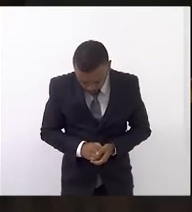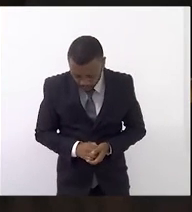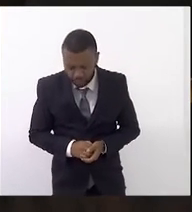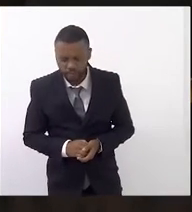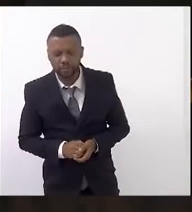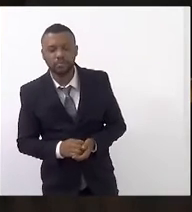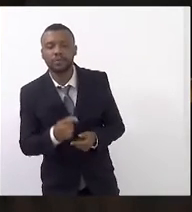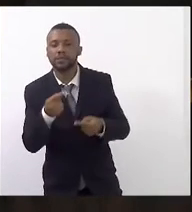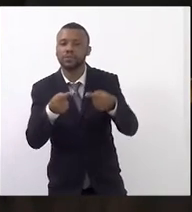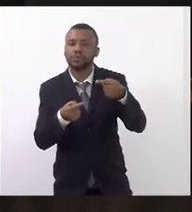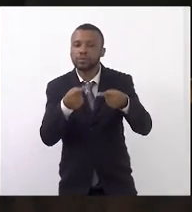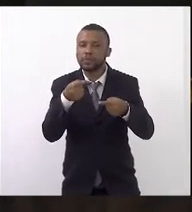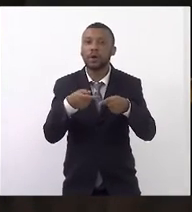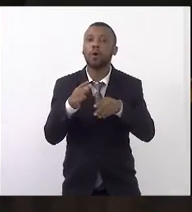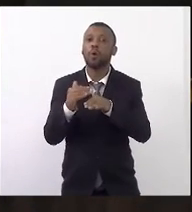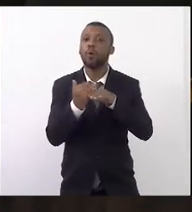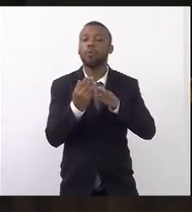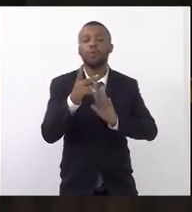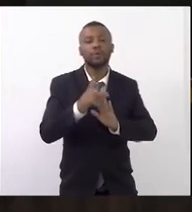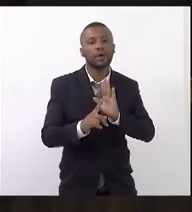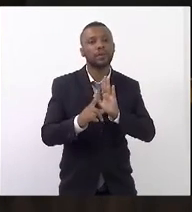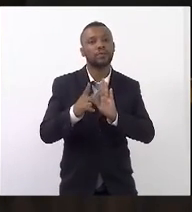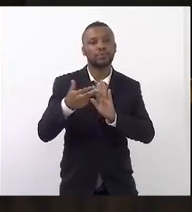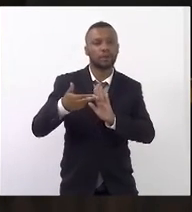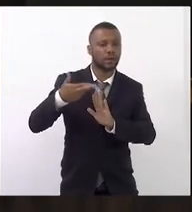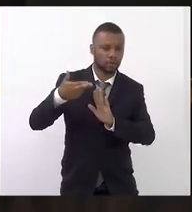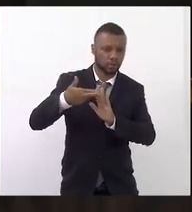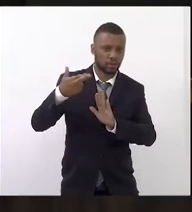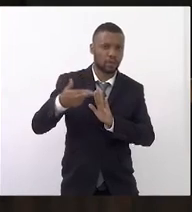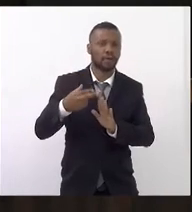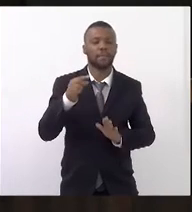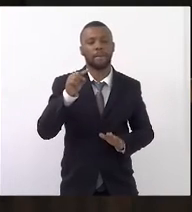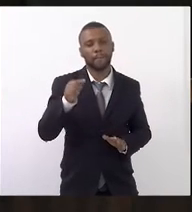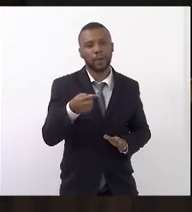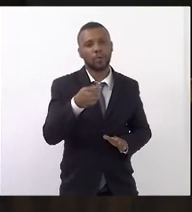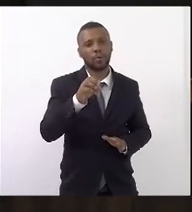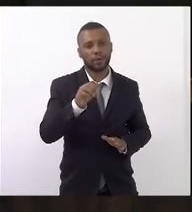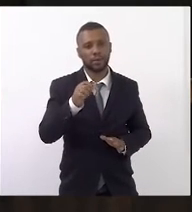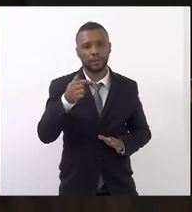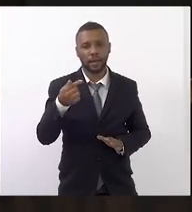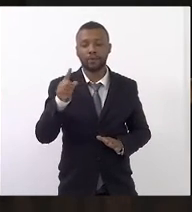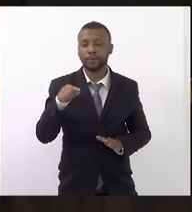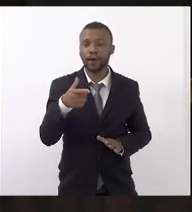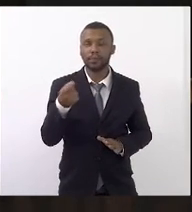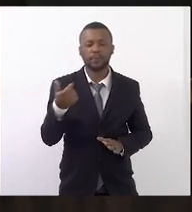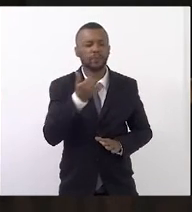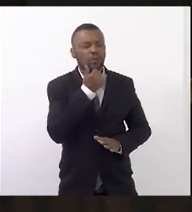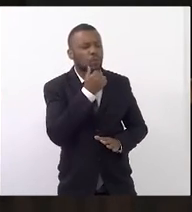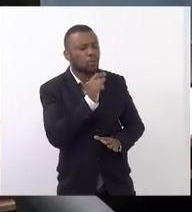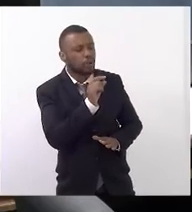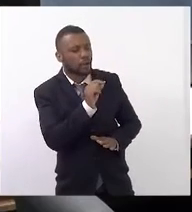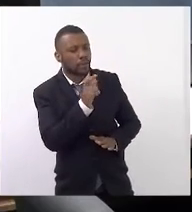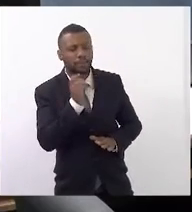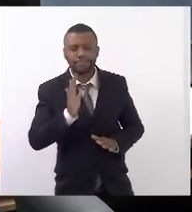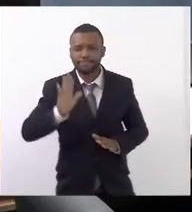Em discussão única, projeto de resolução 1007 de 22. Pois não, deputado Luiz Paulo.